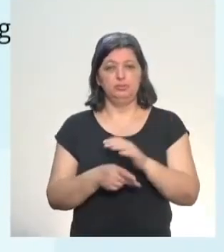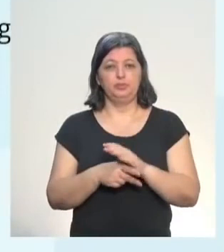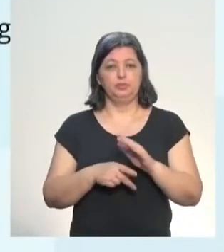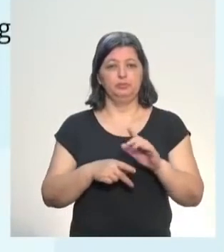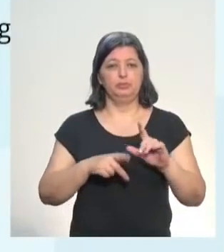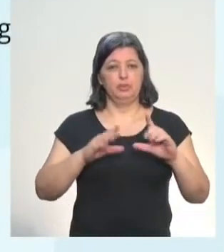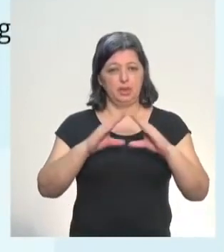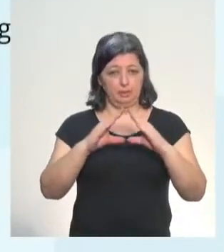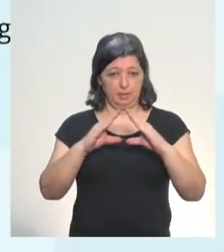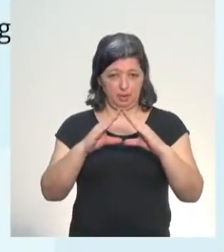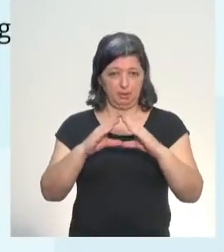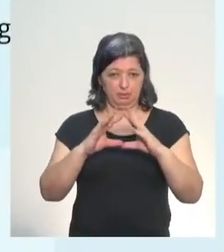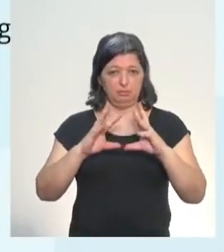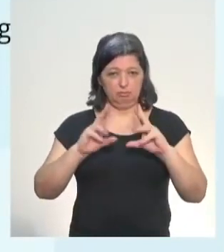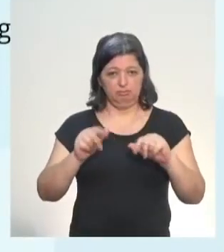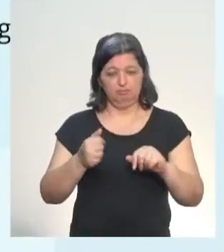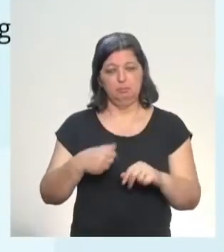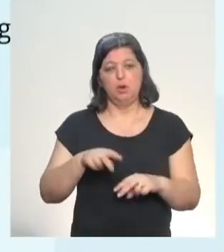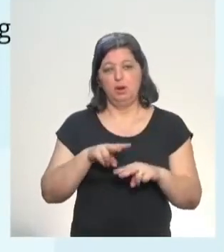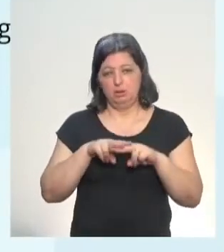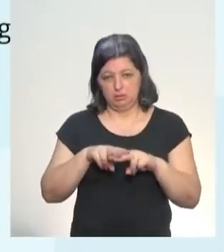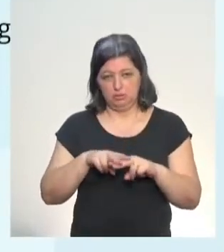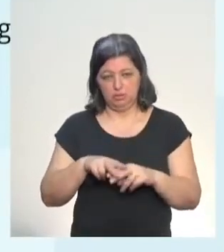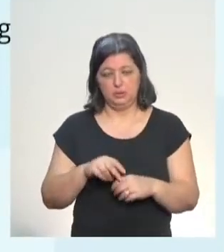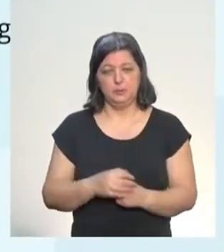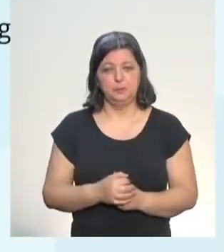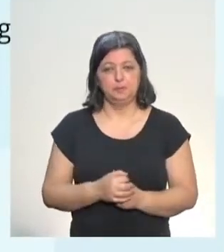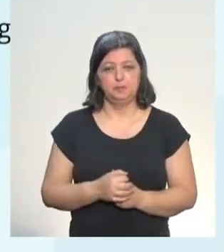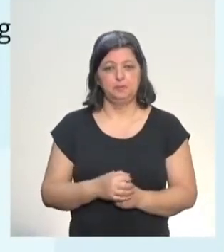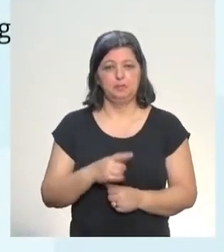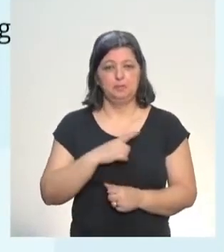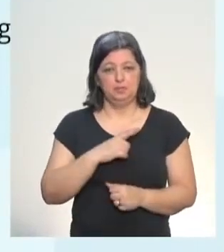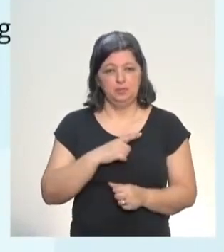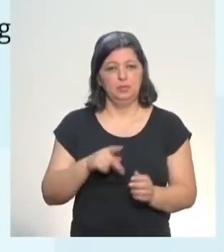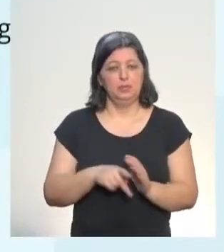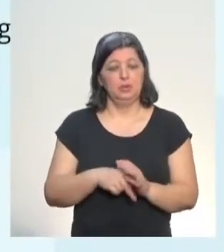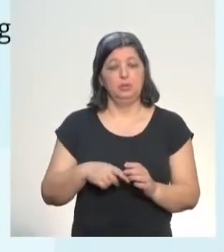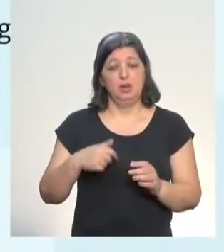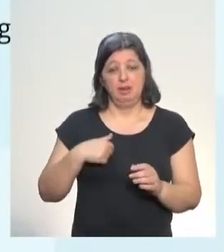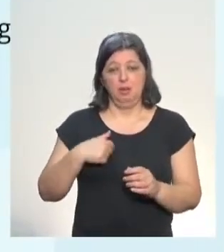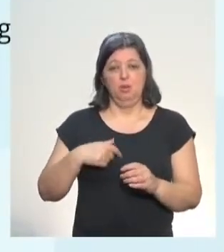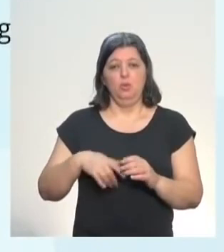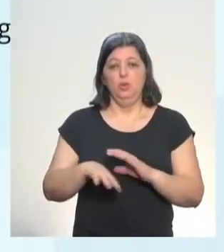usa os hashtags, a gente sempre vai dar uma olhadinha. O João tá lá no Instagram, eu tô no YouTube.